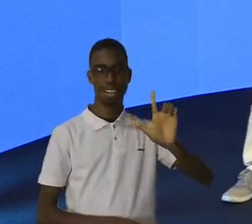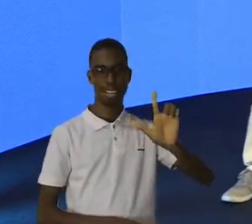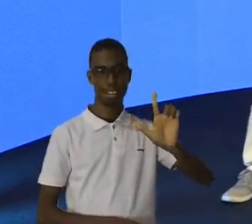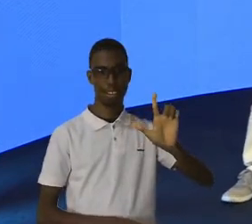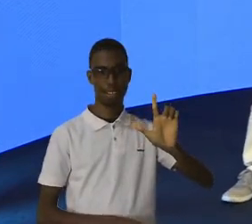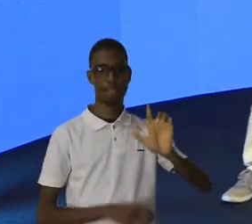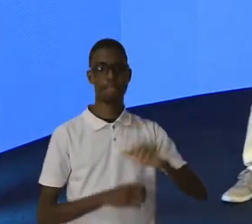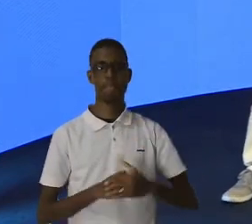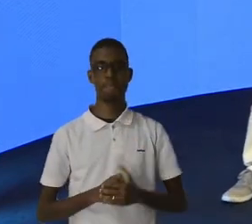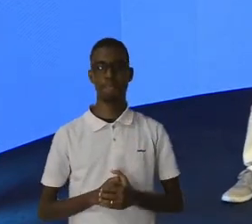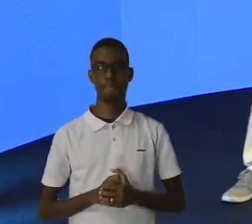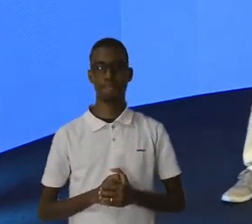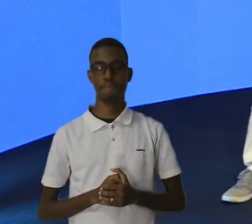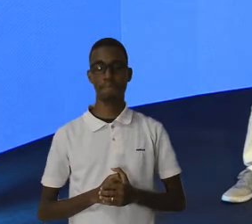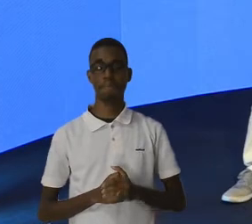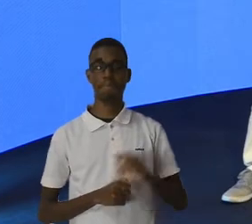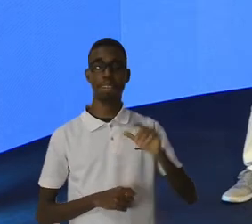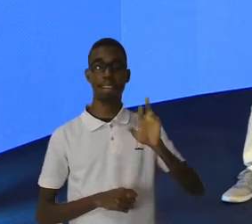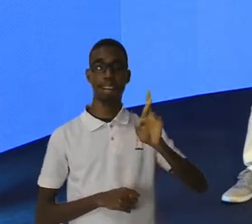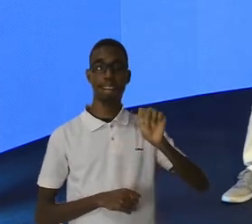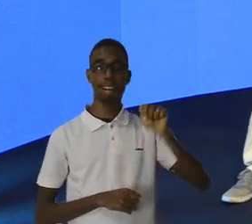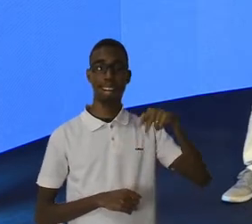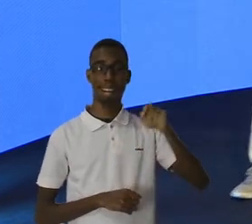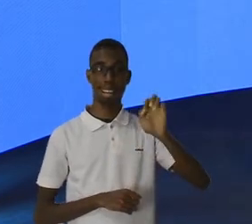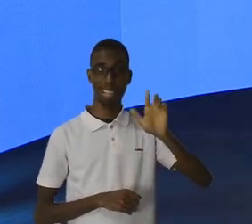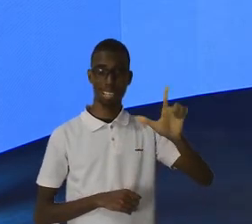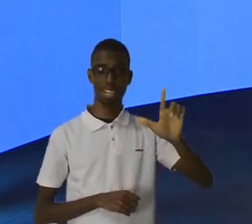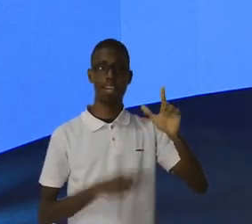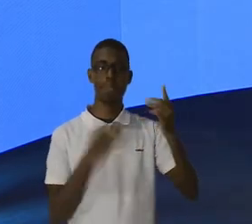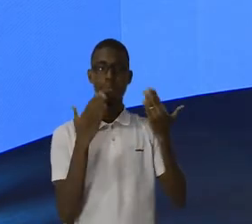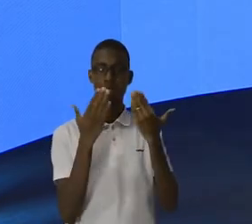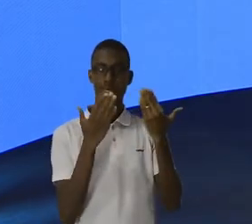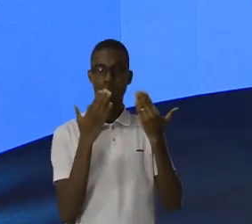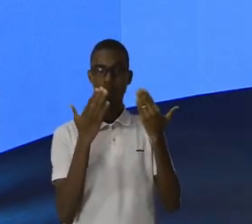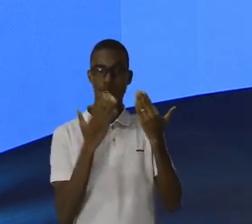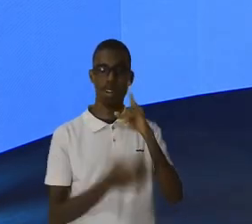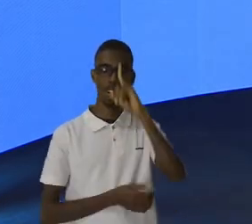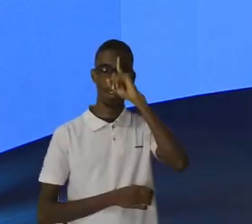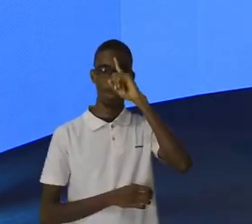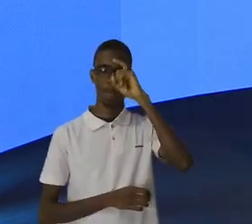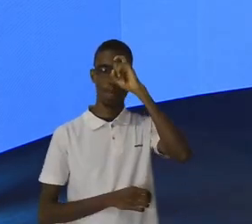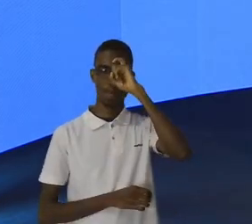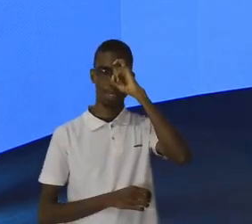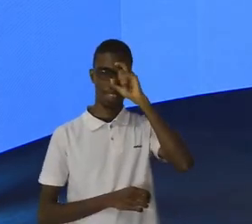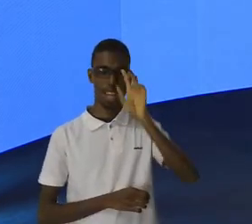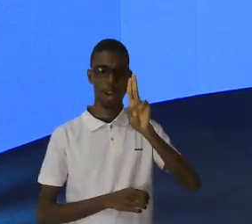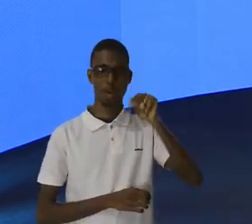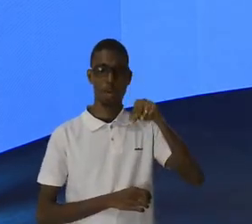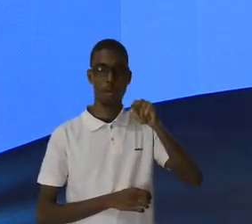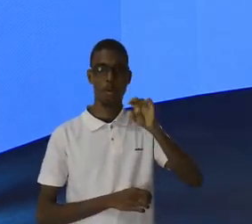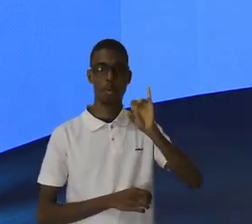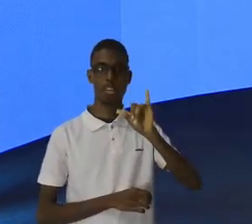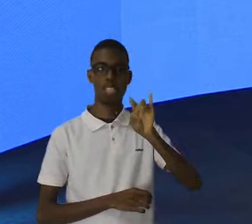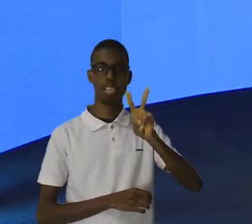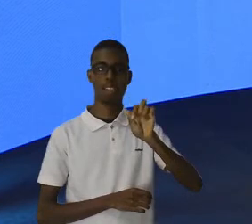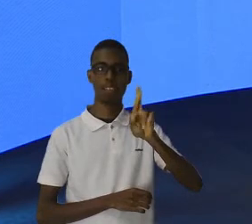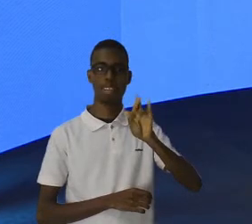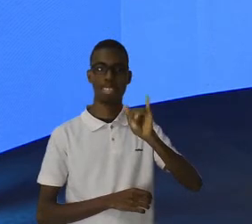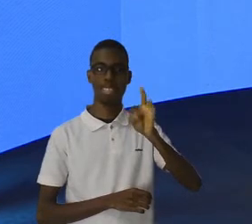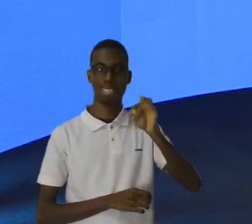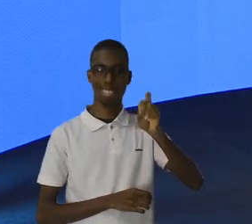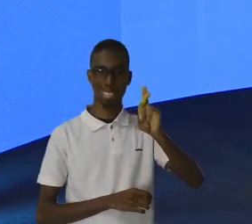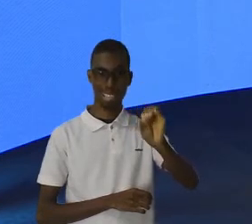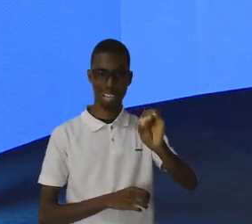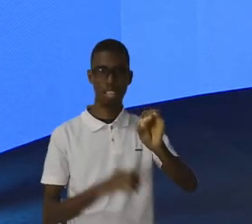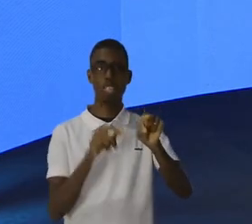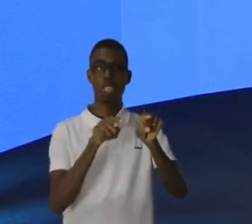Raquel, ela é neuropsicóloga do Hospital Universitário, professora do Programa de Mestrado em Saúde Mental da UFSC, preceptora